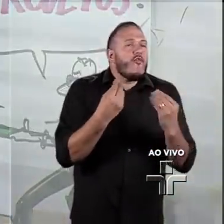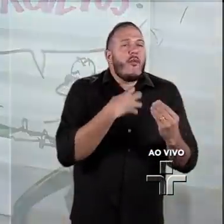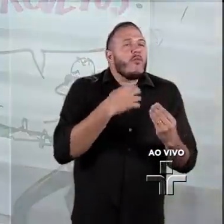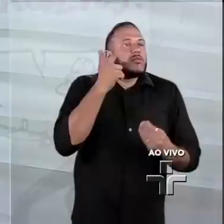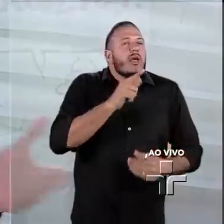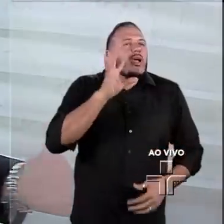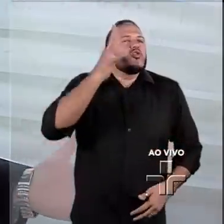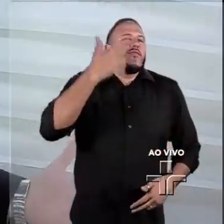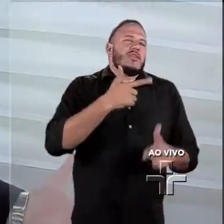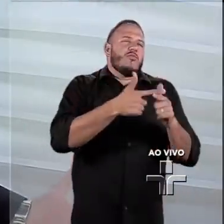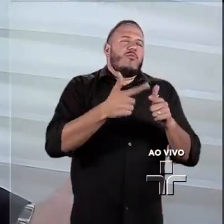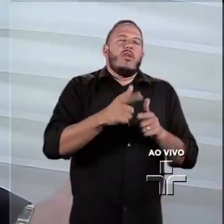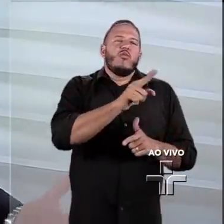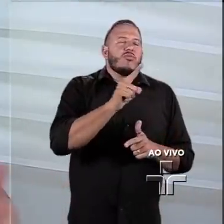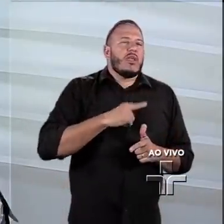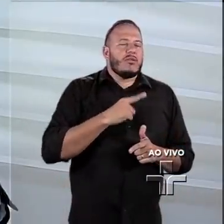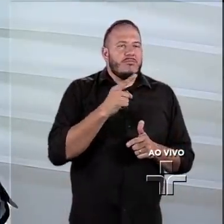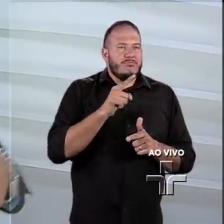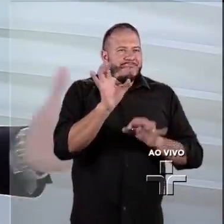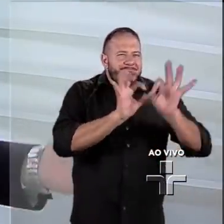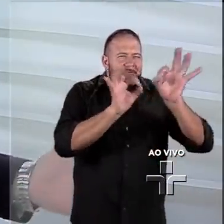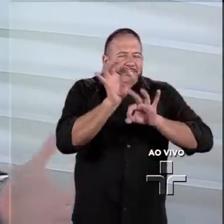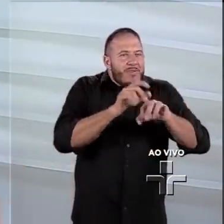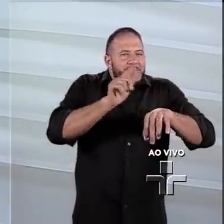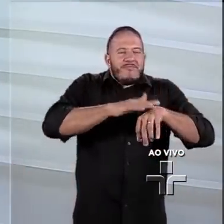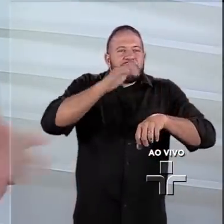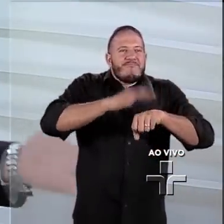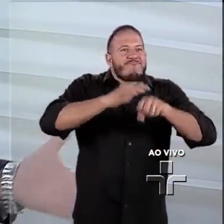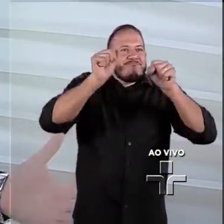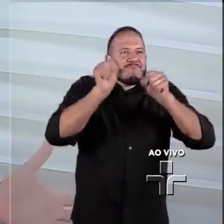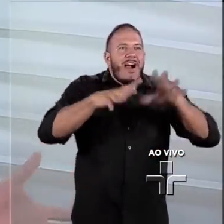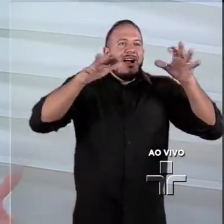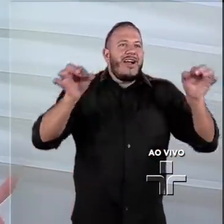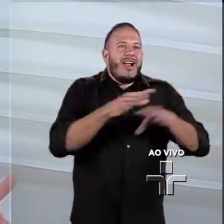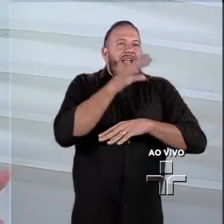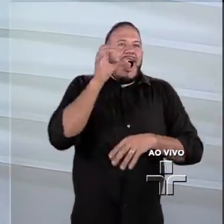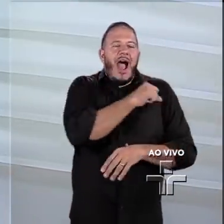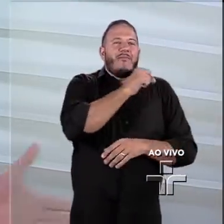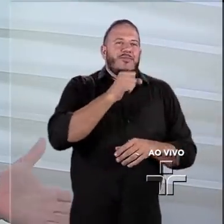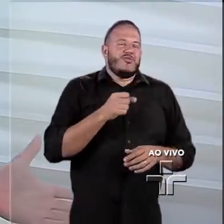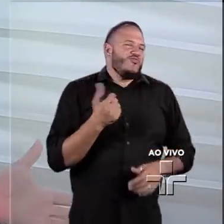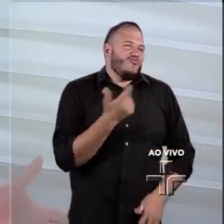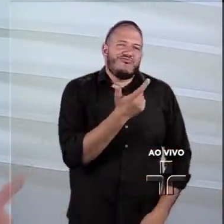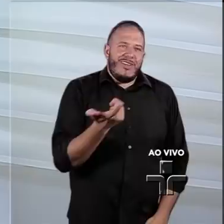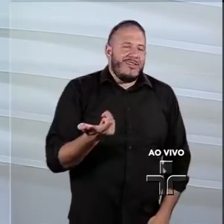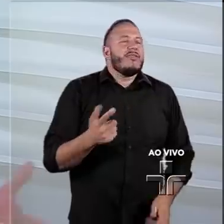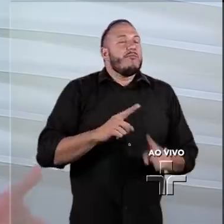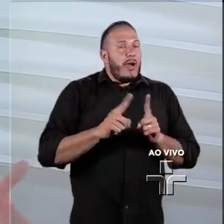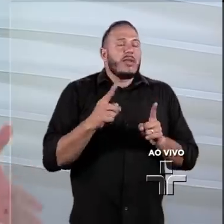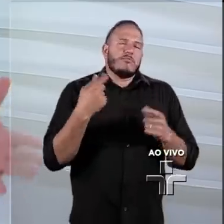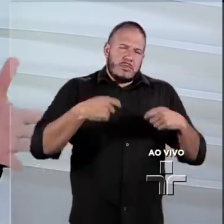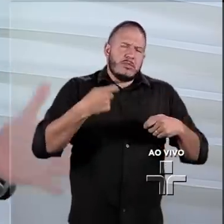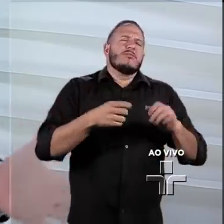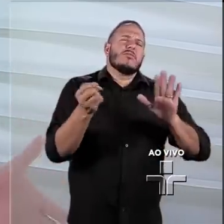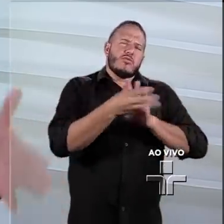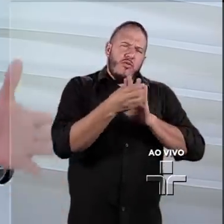questão. Não tem fórmula pronta, não tem mágica, não tem segredo. Agora, que a gente precisa inovar, não tem a menor dúvida. Não dá para a gente ficar